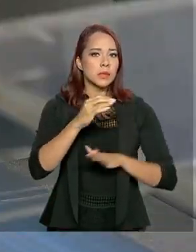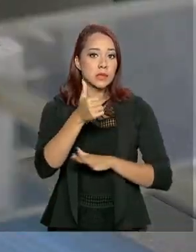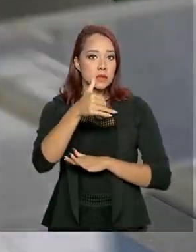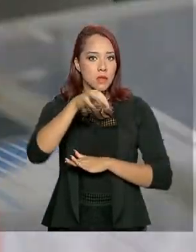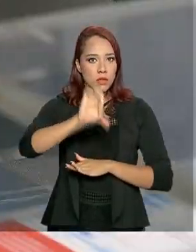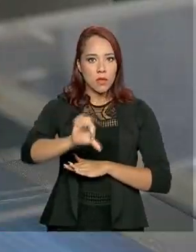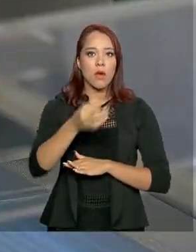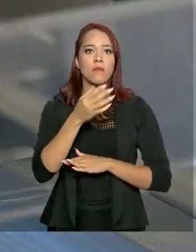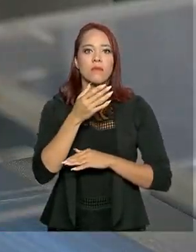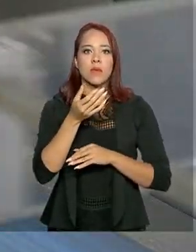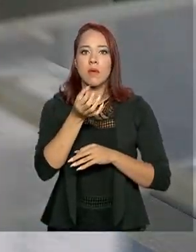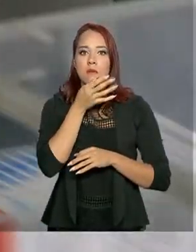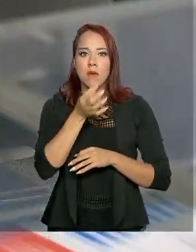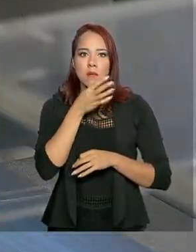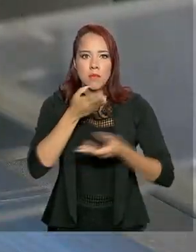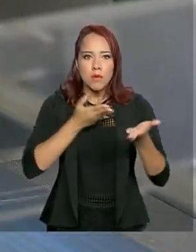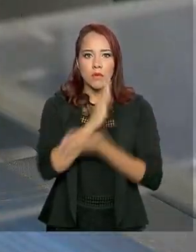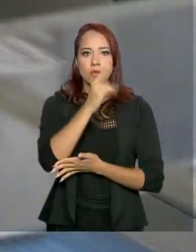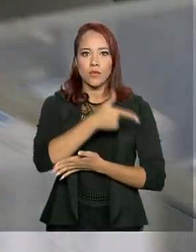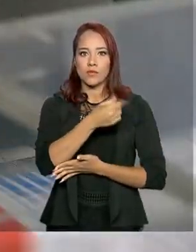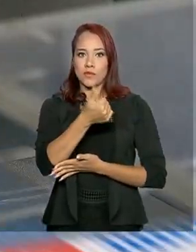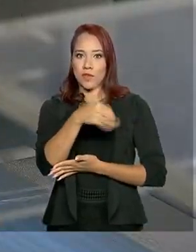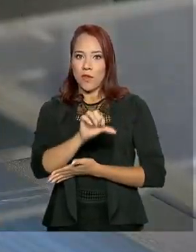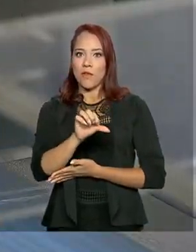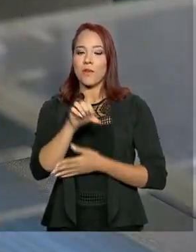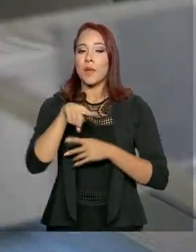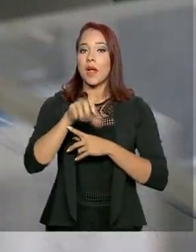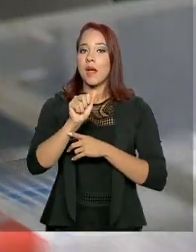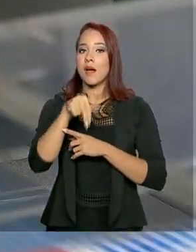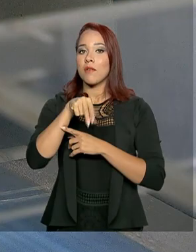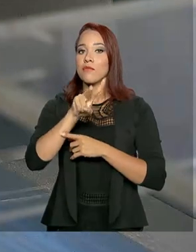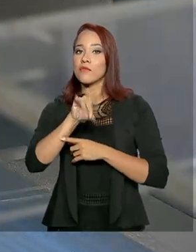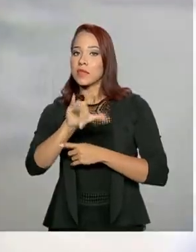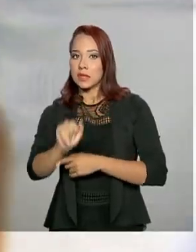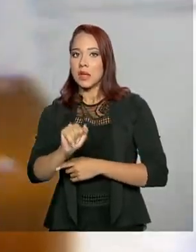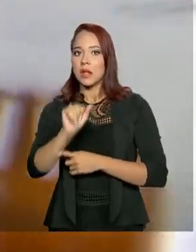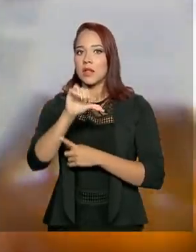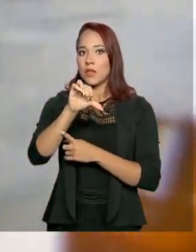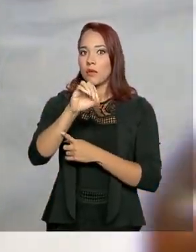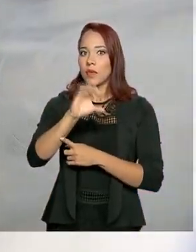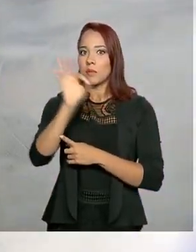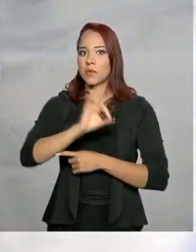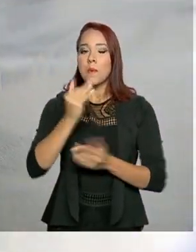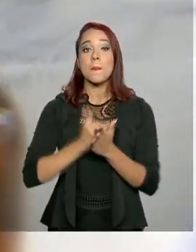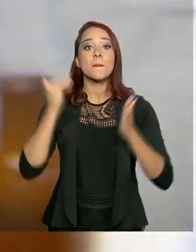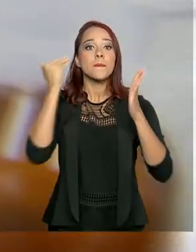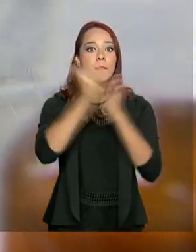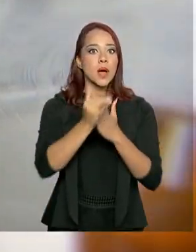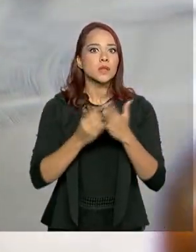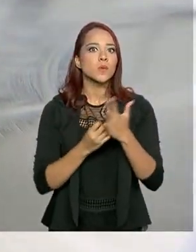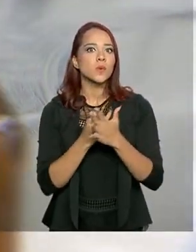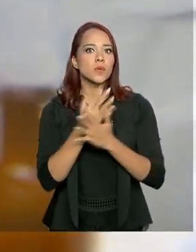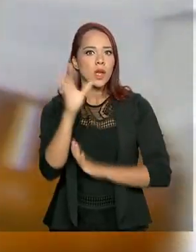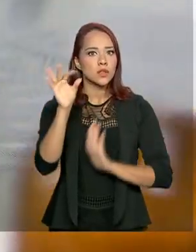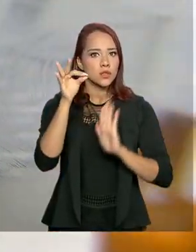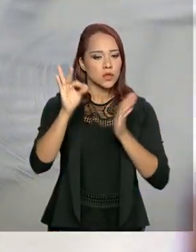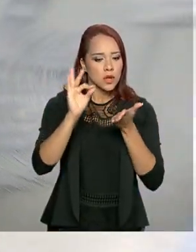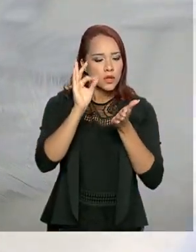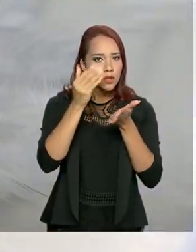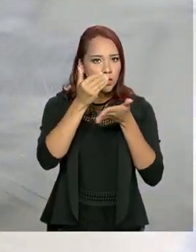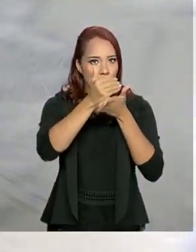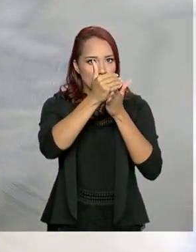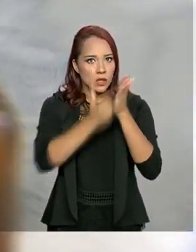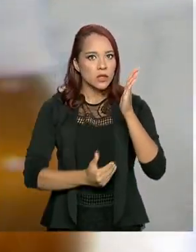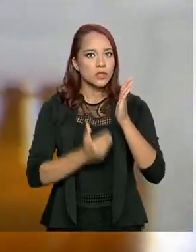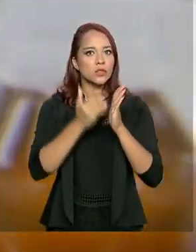aprovados em 2019 pela Anvisa. 90% a mais que a quantidade de registros de remédios para